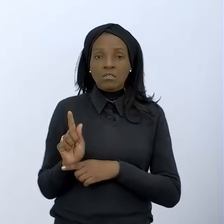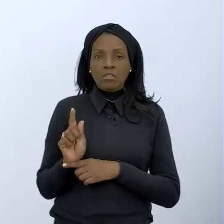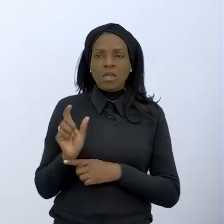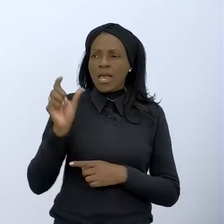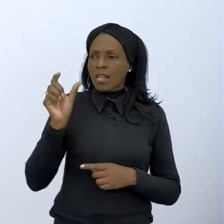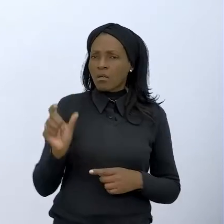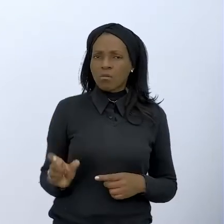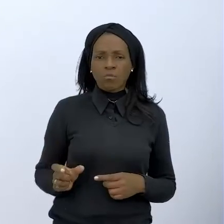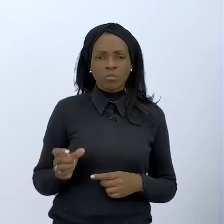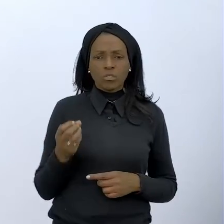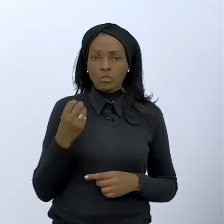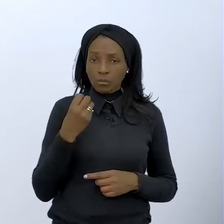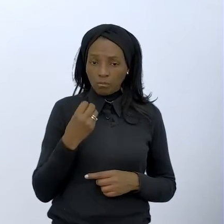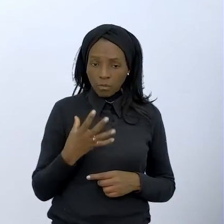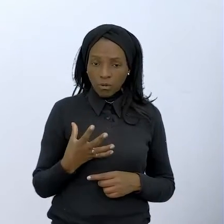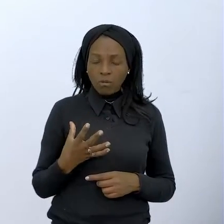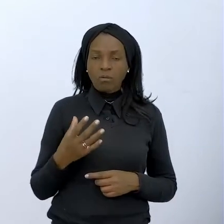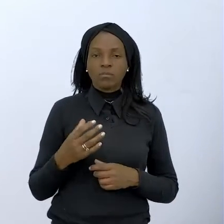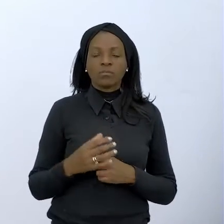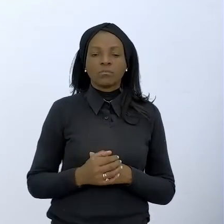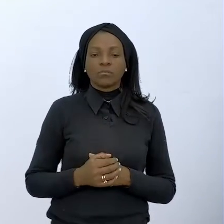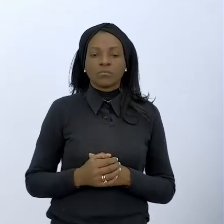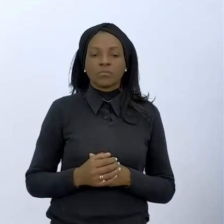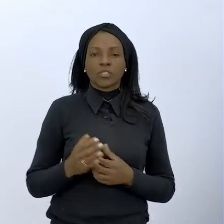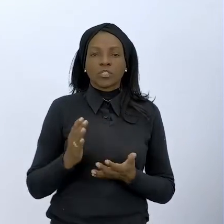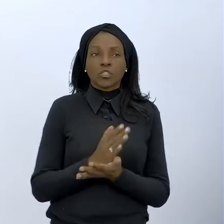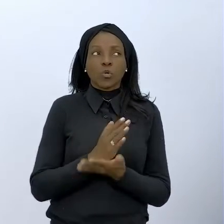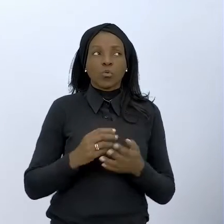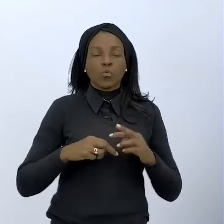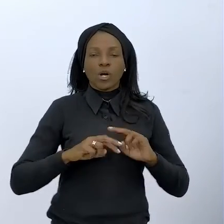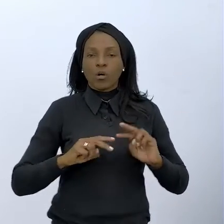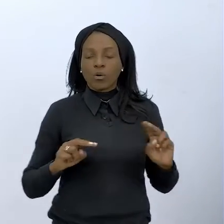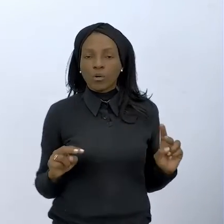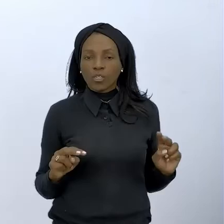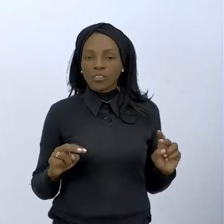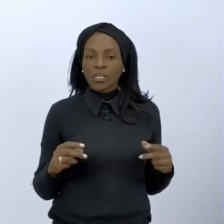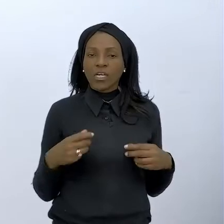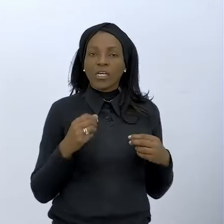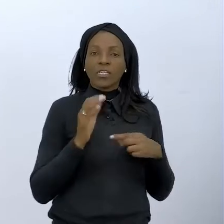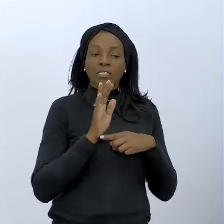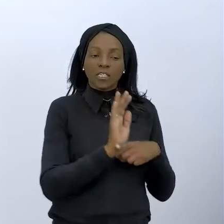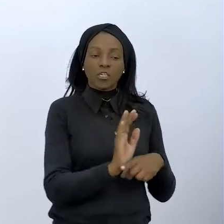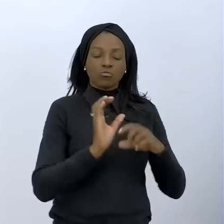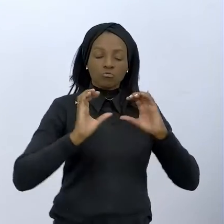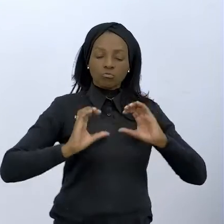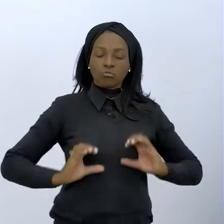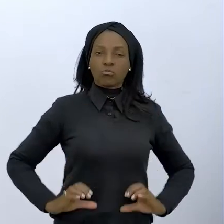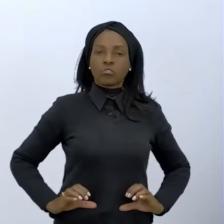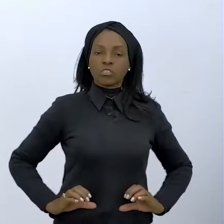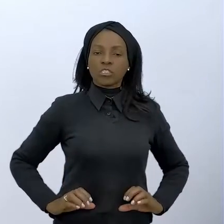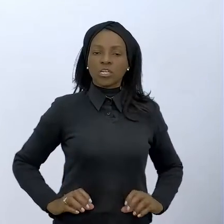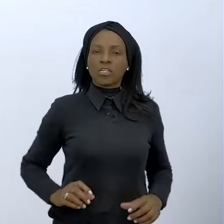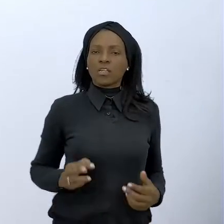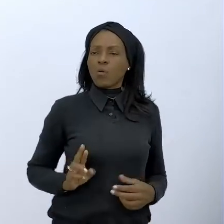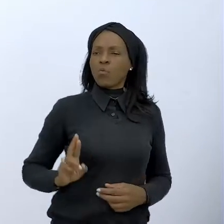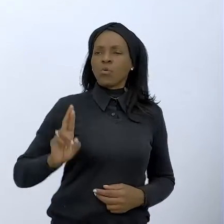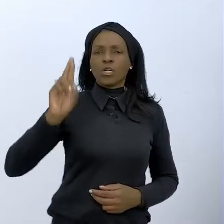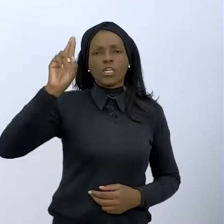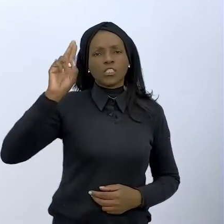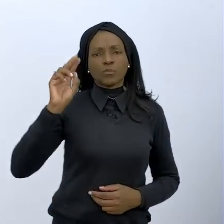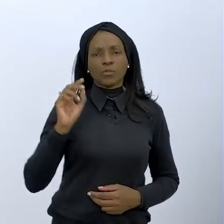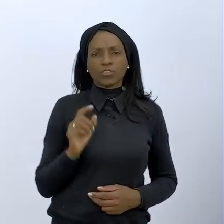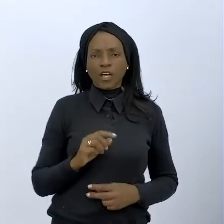bem acabado de algo que faz com que o cidadão seja o protagonista